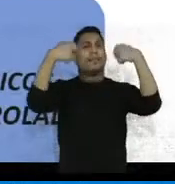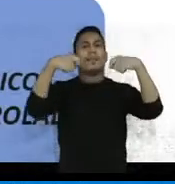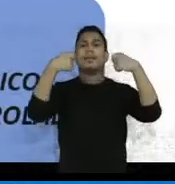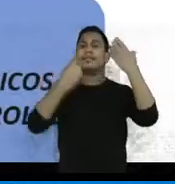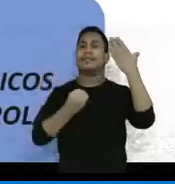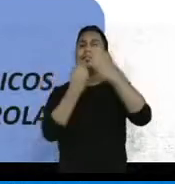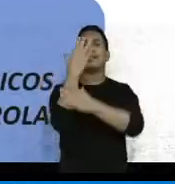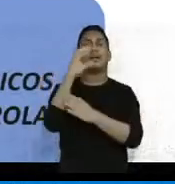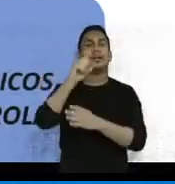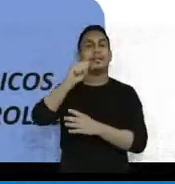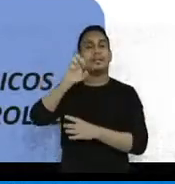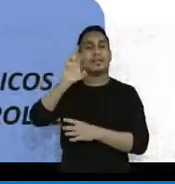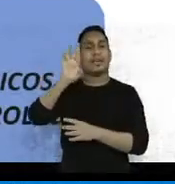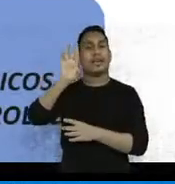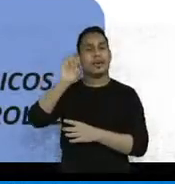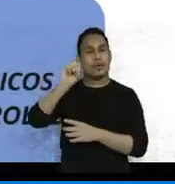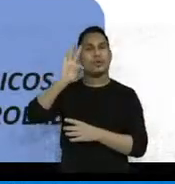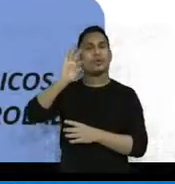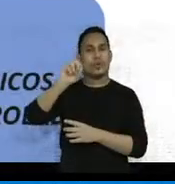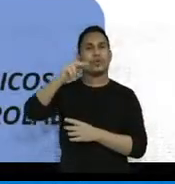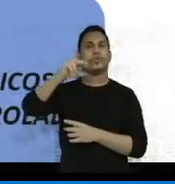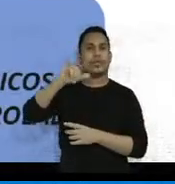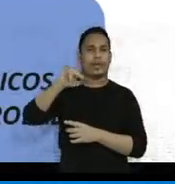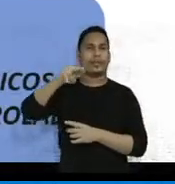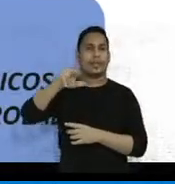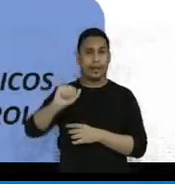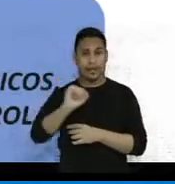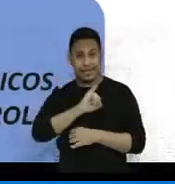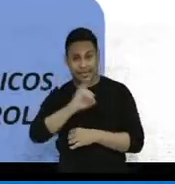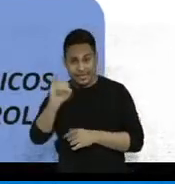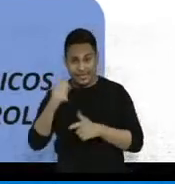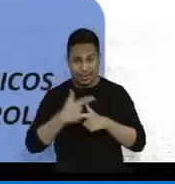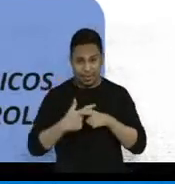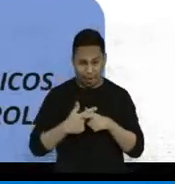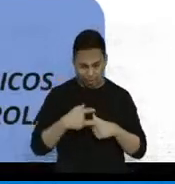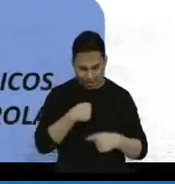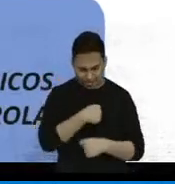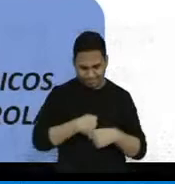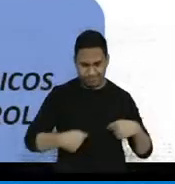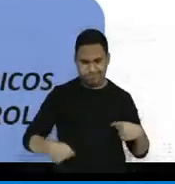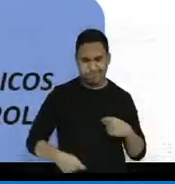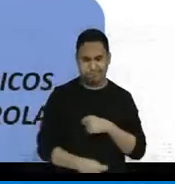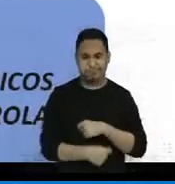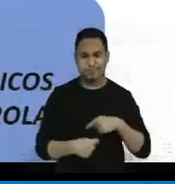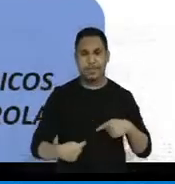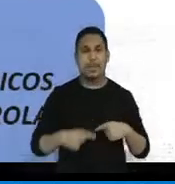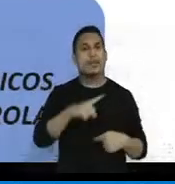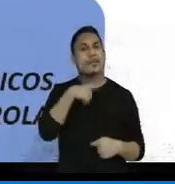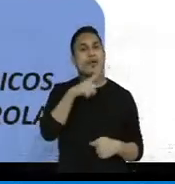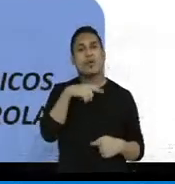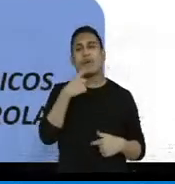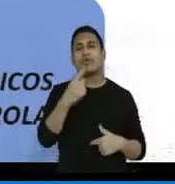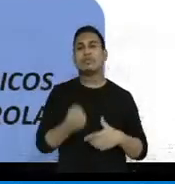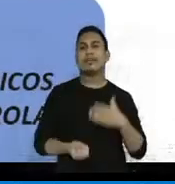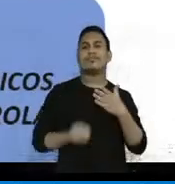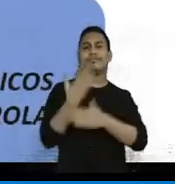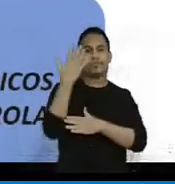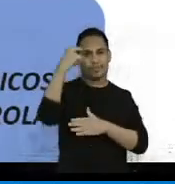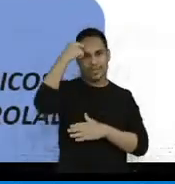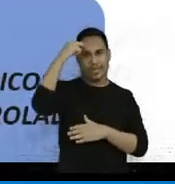problemas de intestino, ele não consegue produzir serotonina. E daí a importância de muitas vezes a gente tem que suplementar